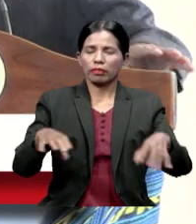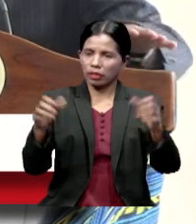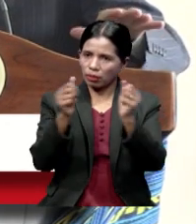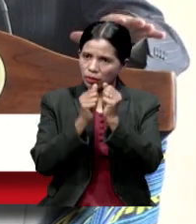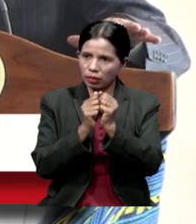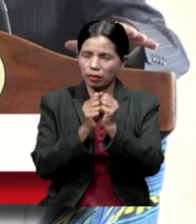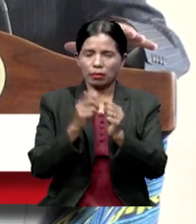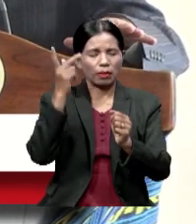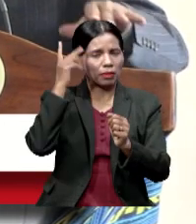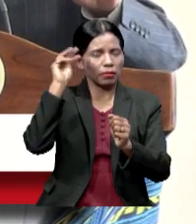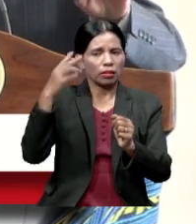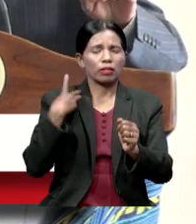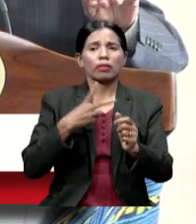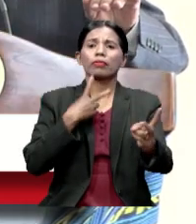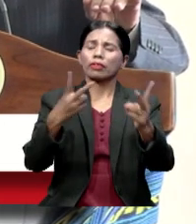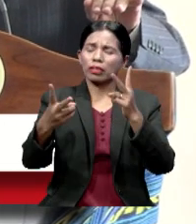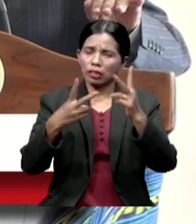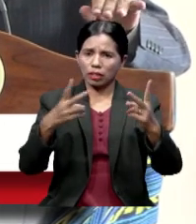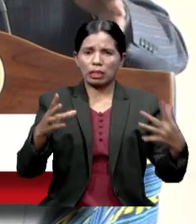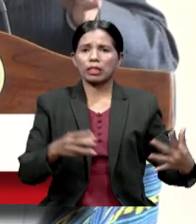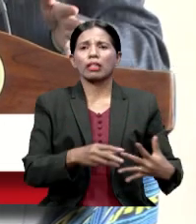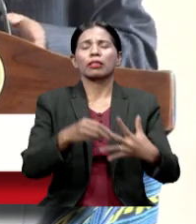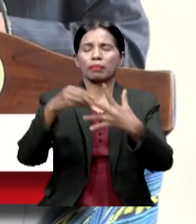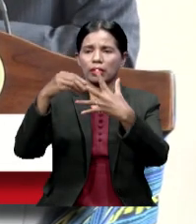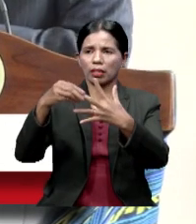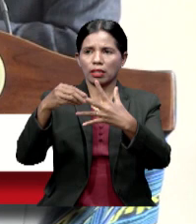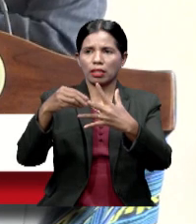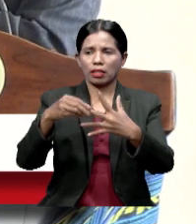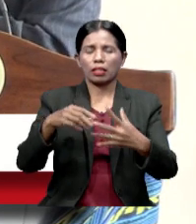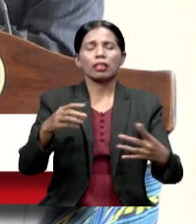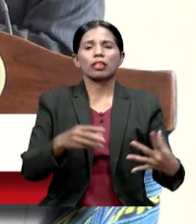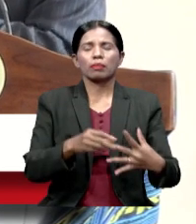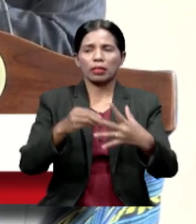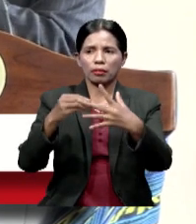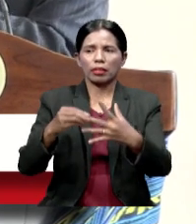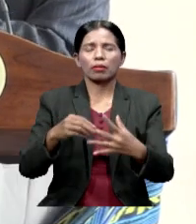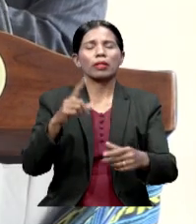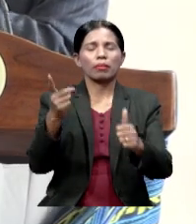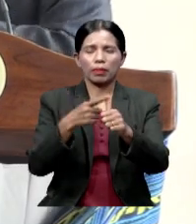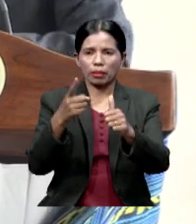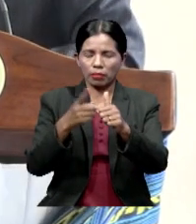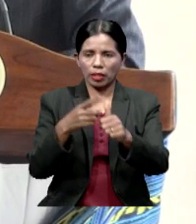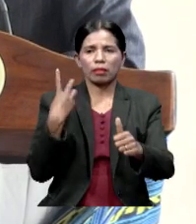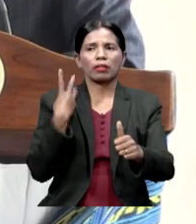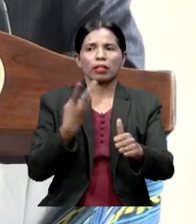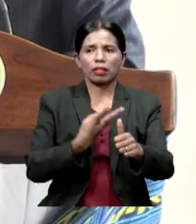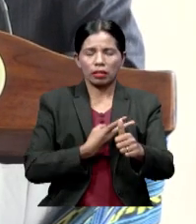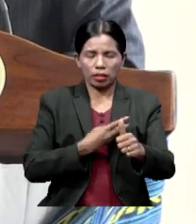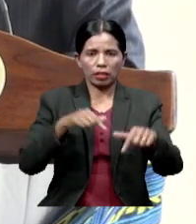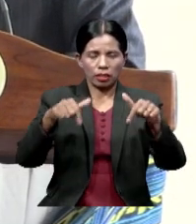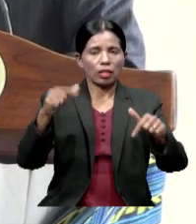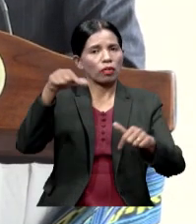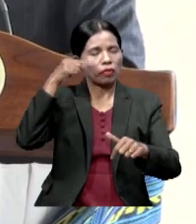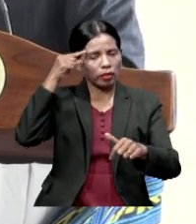foi uma visita muito especial especial porque vê mesmo no início do mandato deste governo